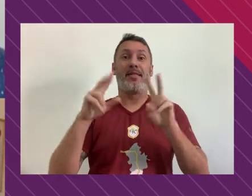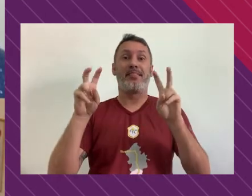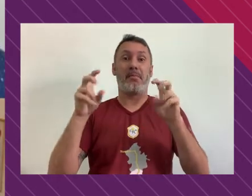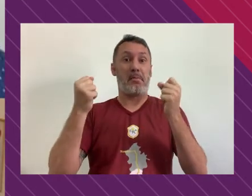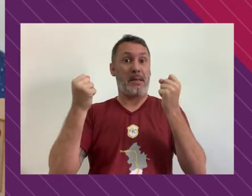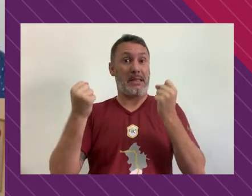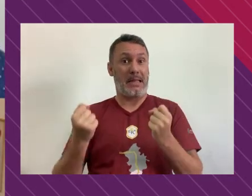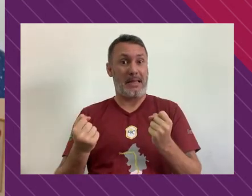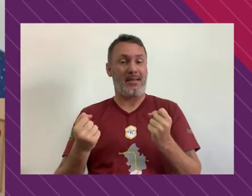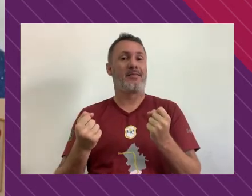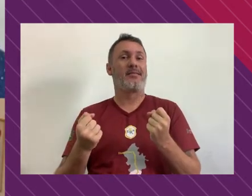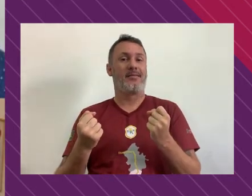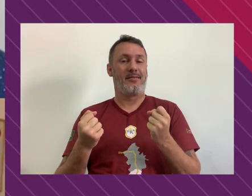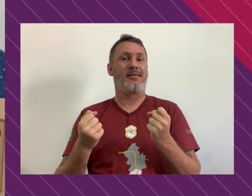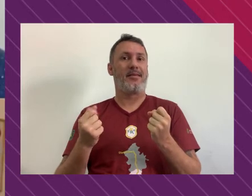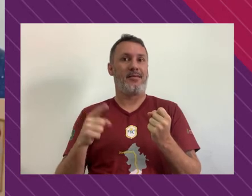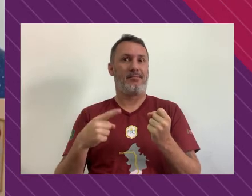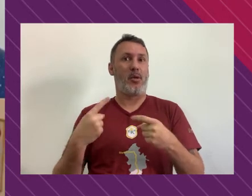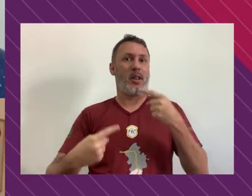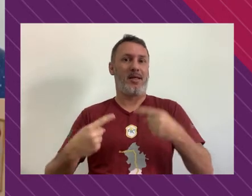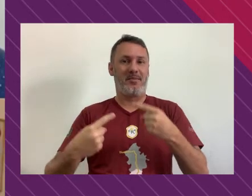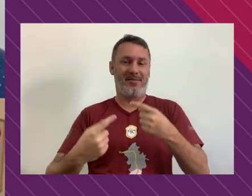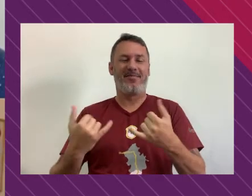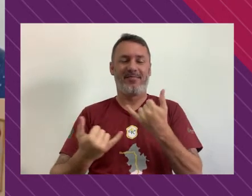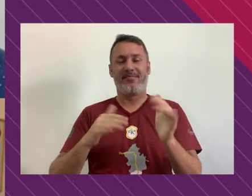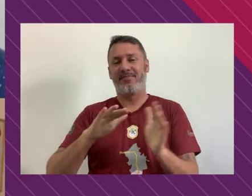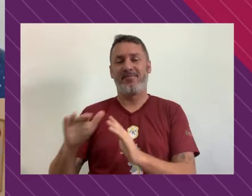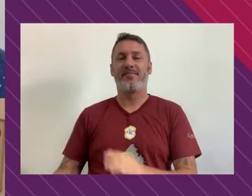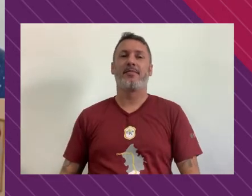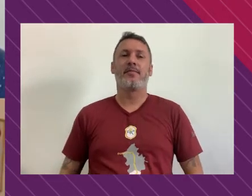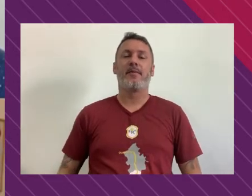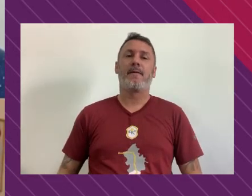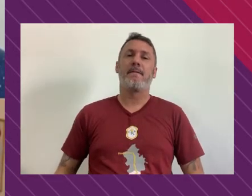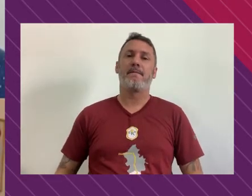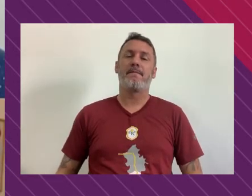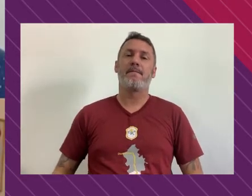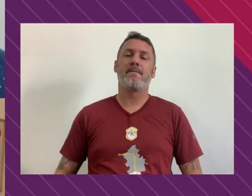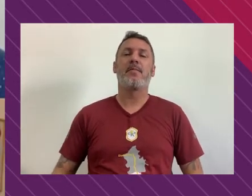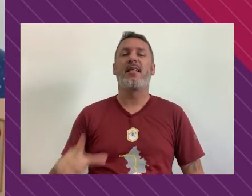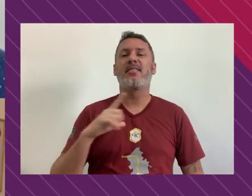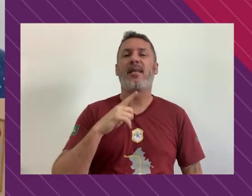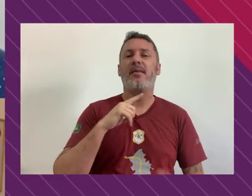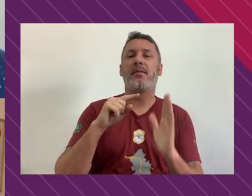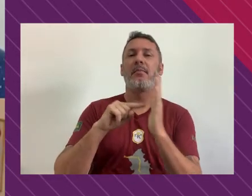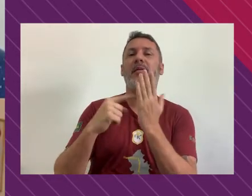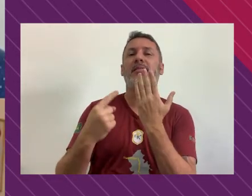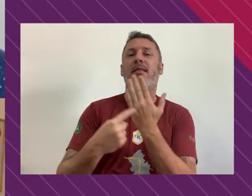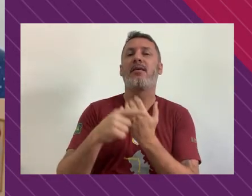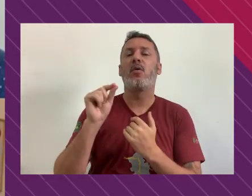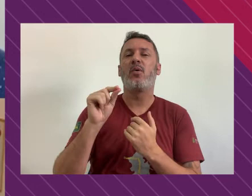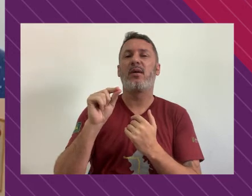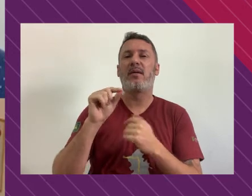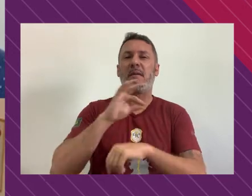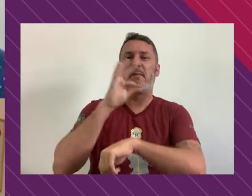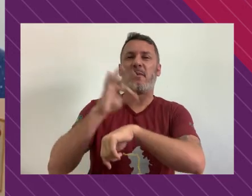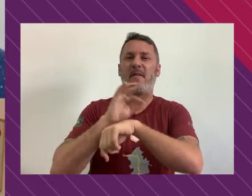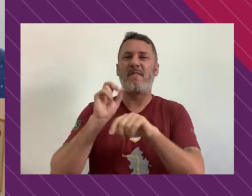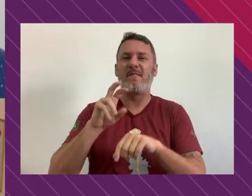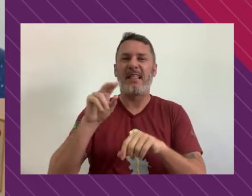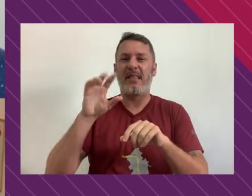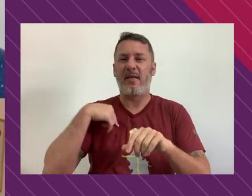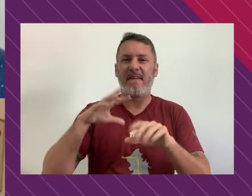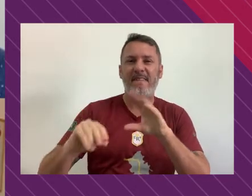se hoje ainda é desse modo, mas eu sei, por exemplo, que o Enem, cada vez mais, ele é interdisciplinar, transdisciplinar.